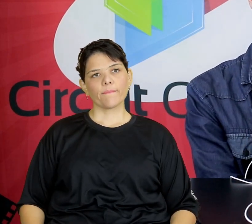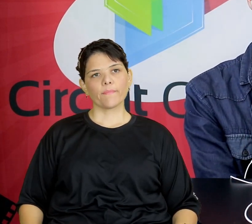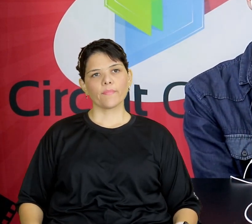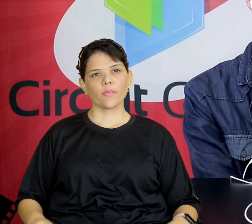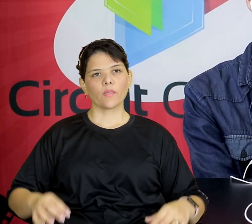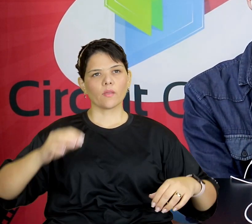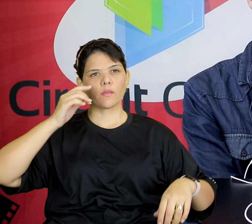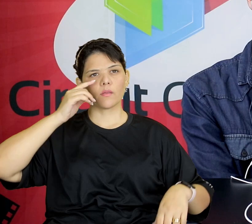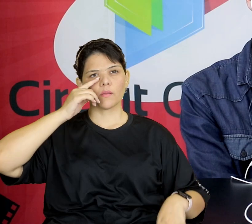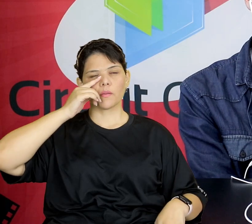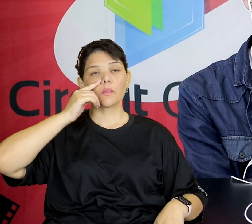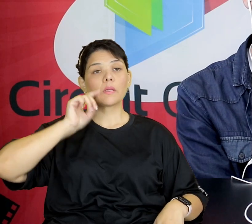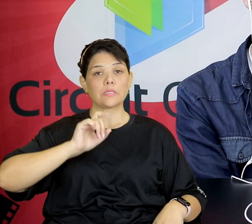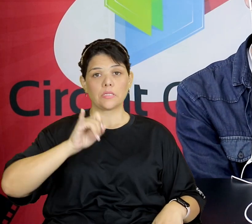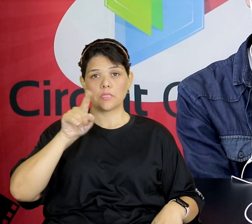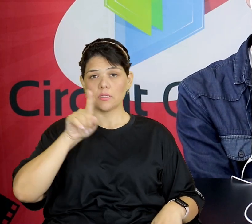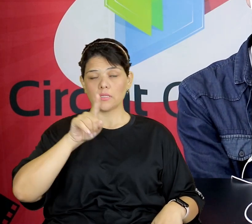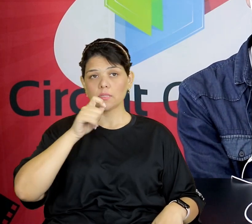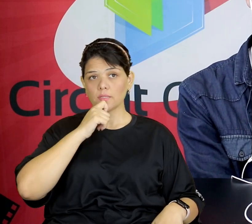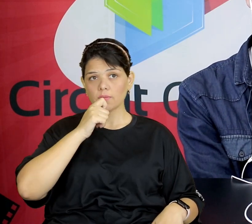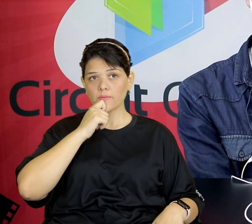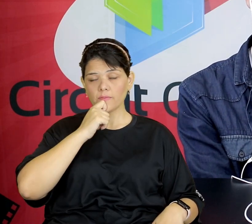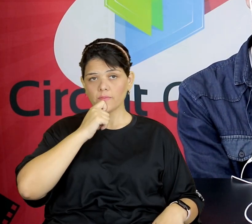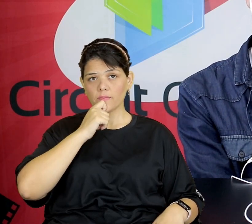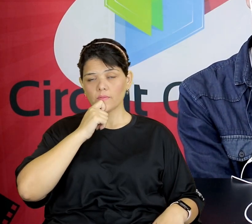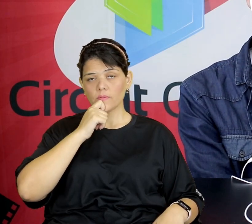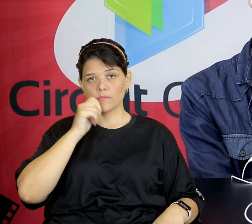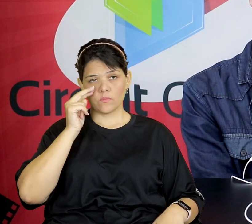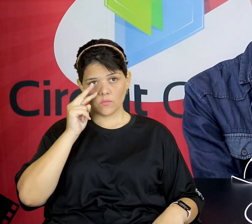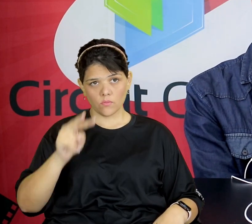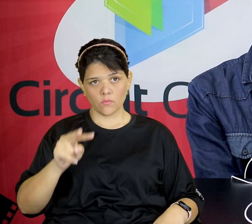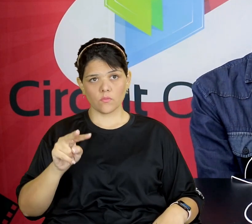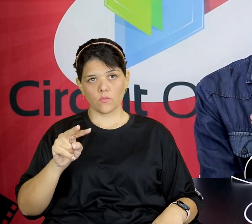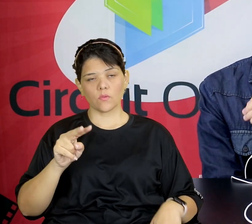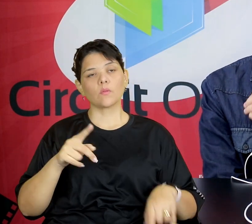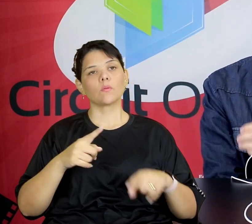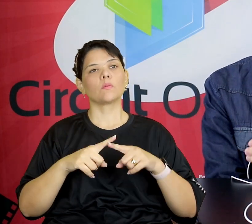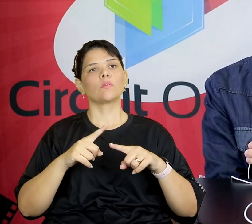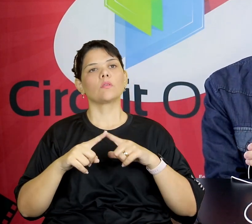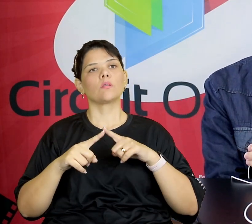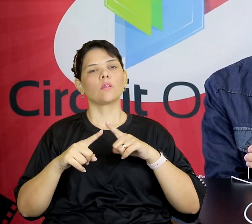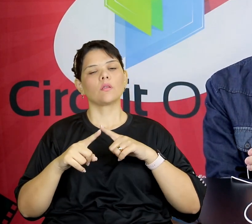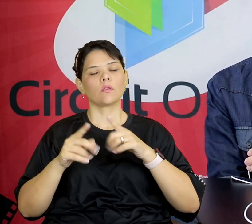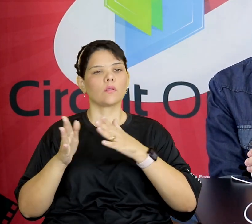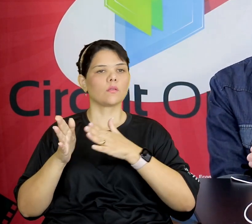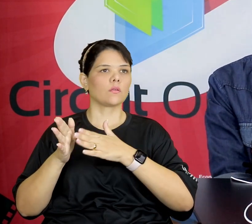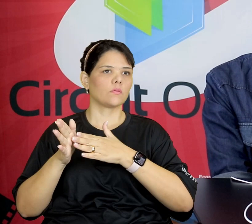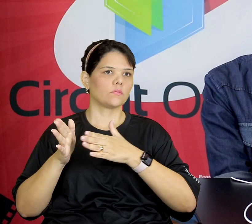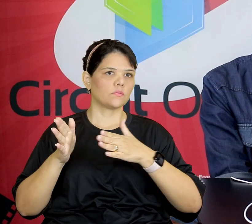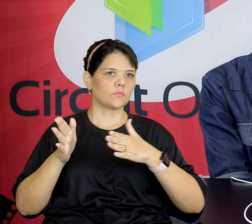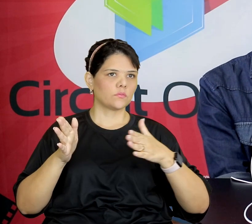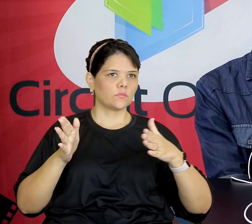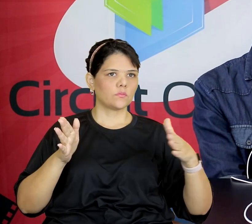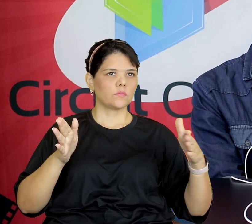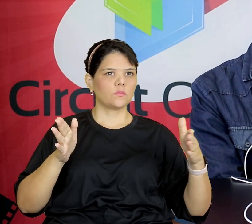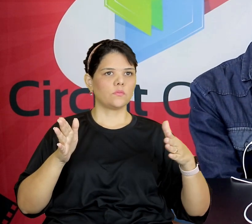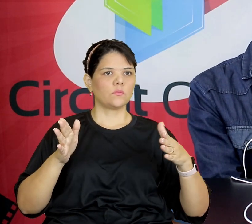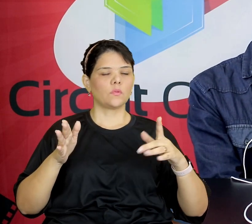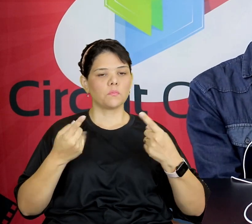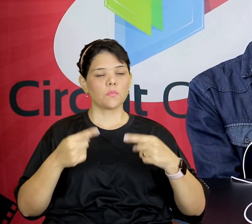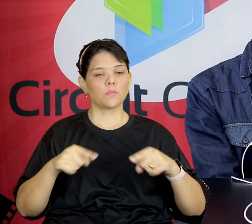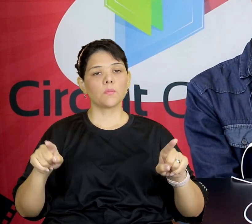viram, deem uma olhada, porque ela trabalha com uma construção muito legal. Ela trabalha toda em cima de uma